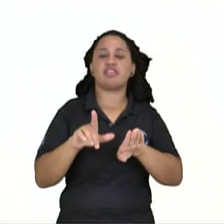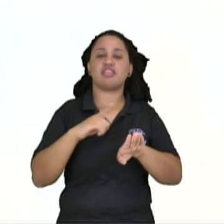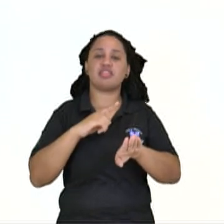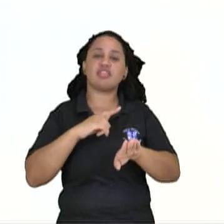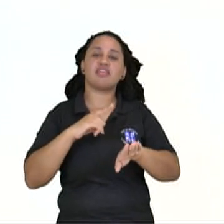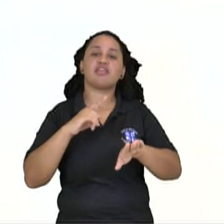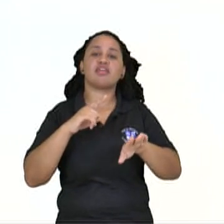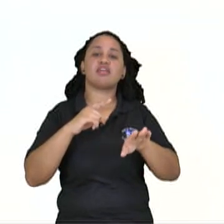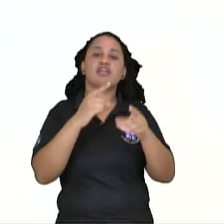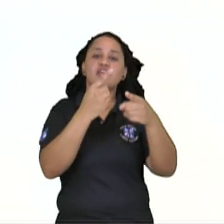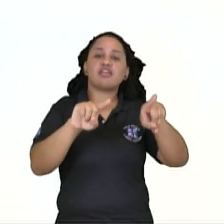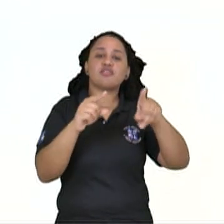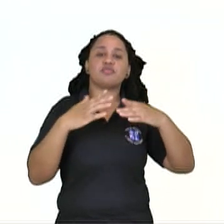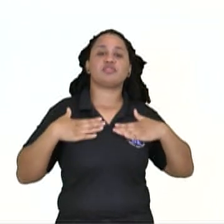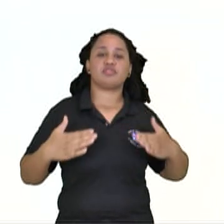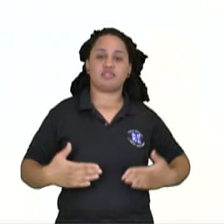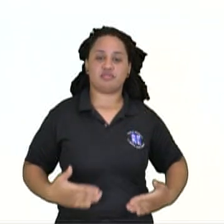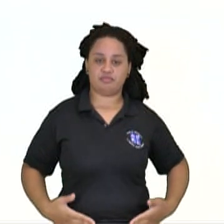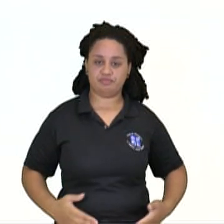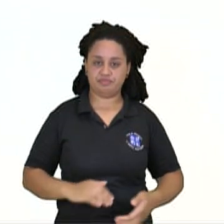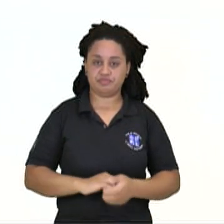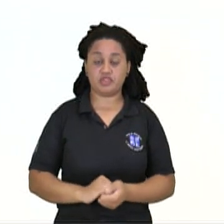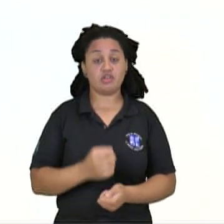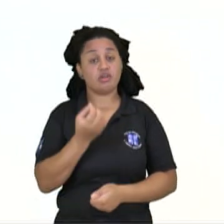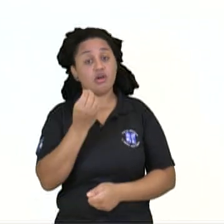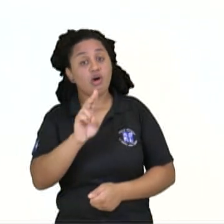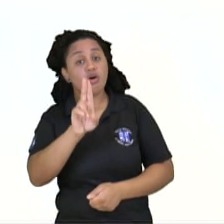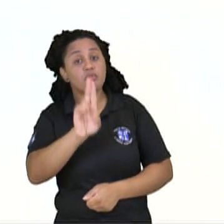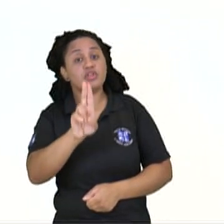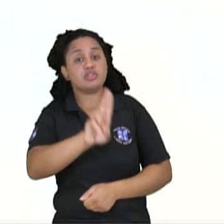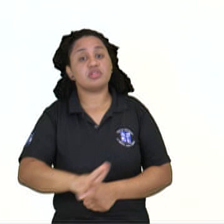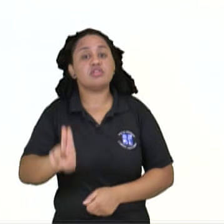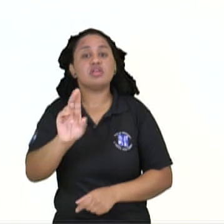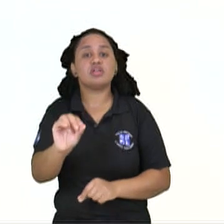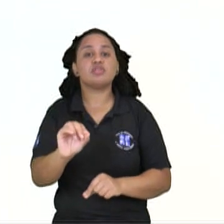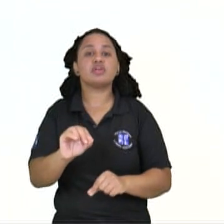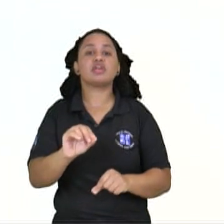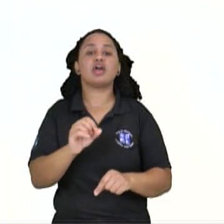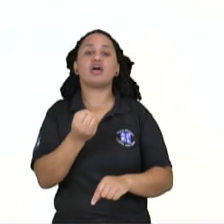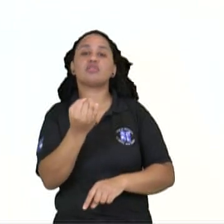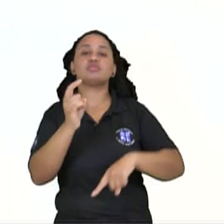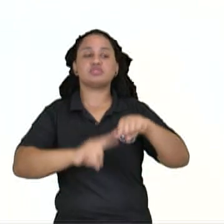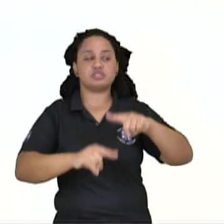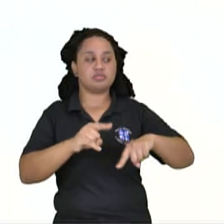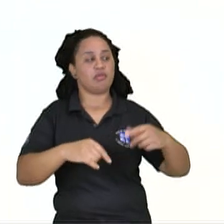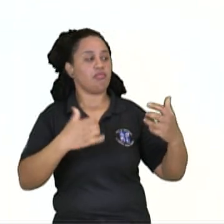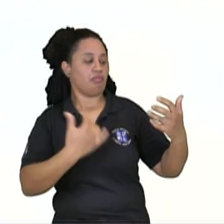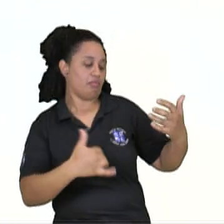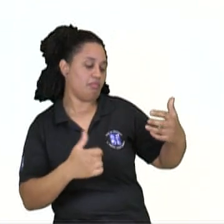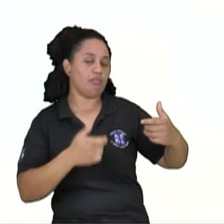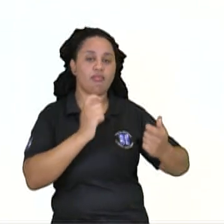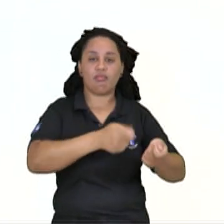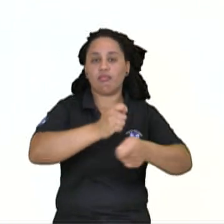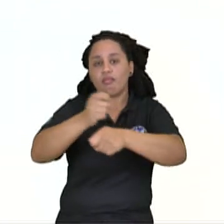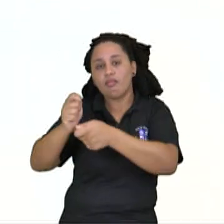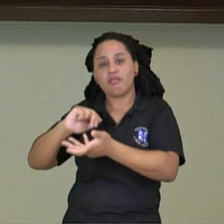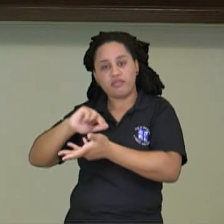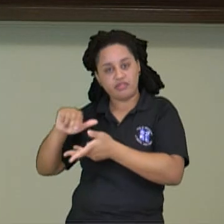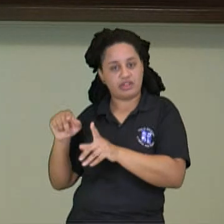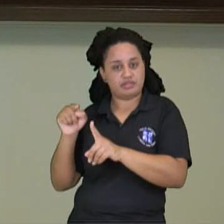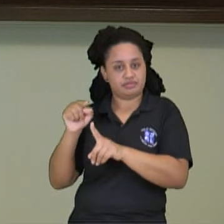pode ser utilizado para manusear um instrumento, ou seja, para tocar esse instrumento.